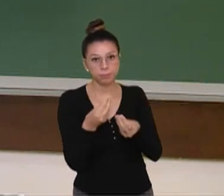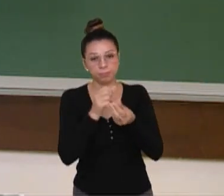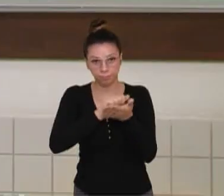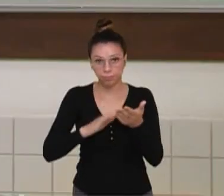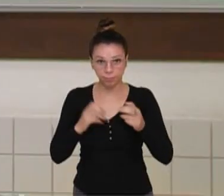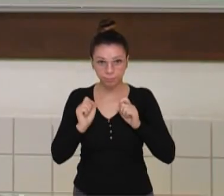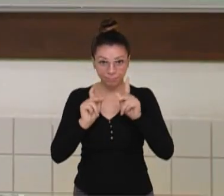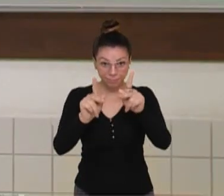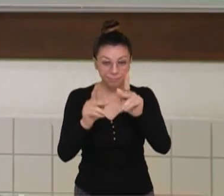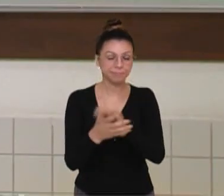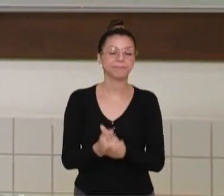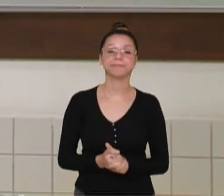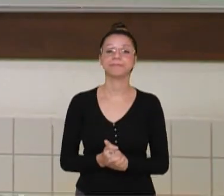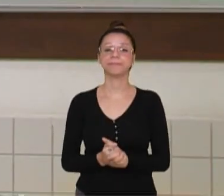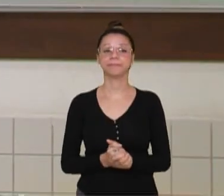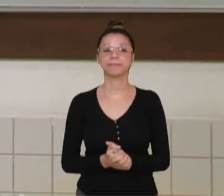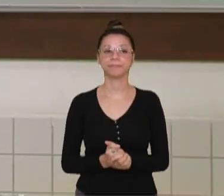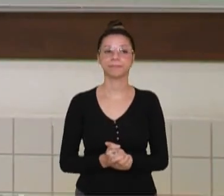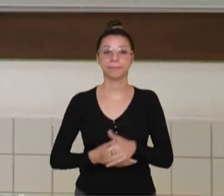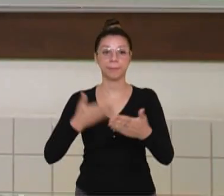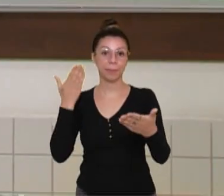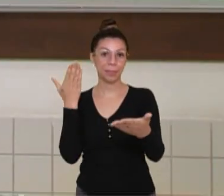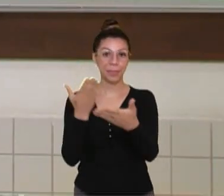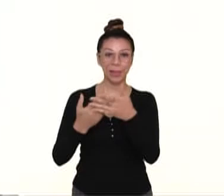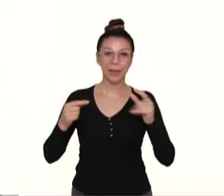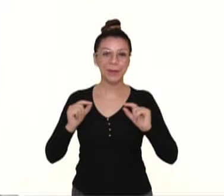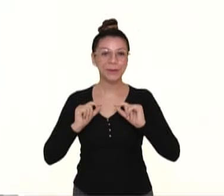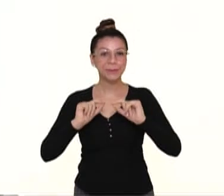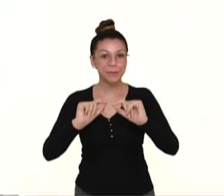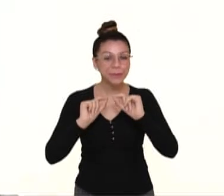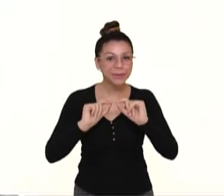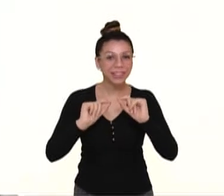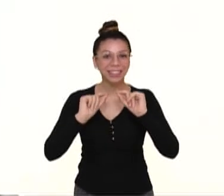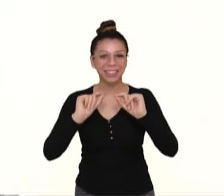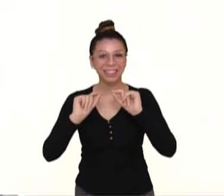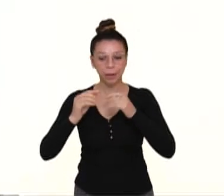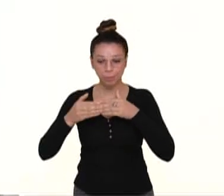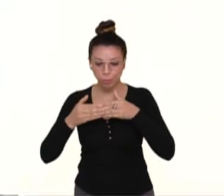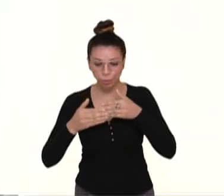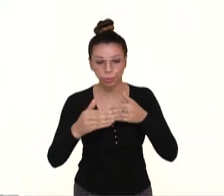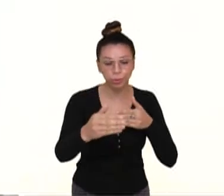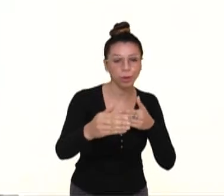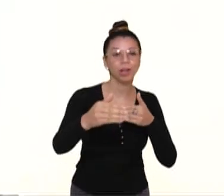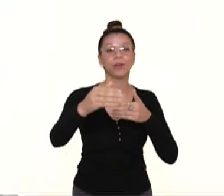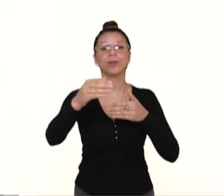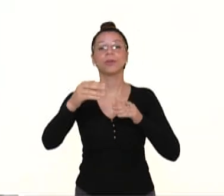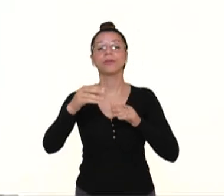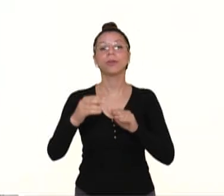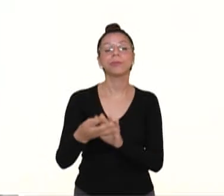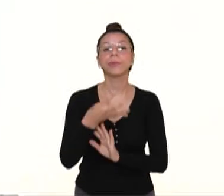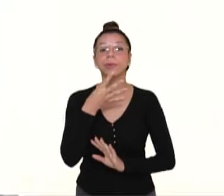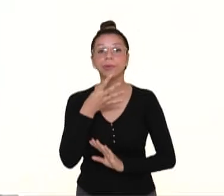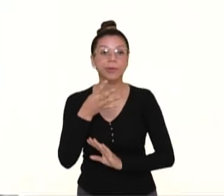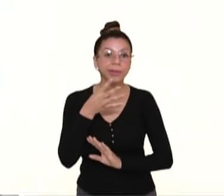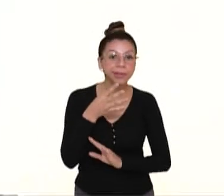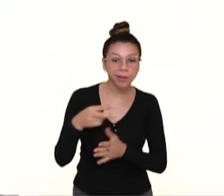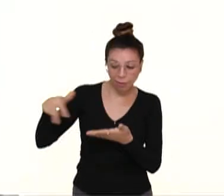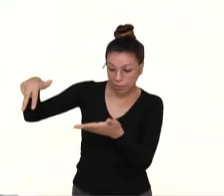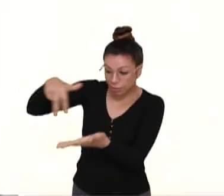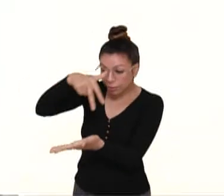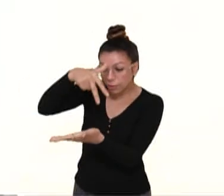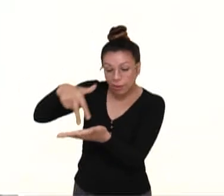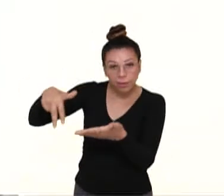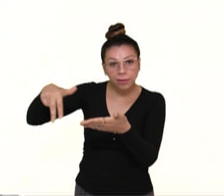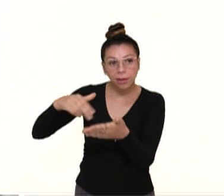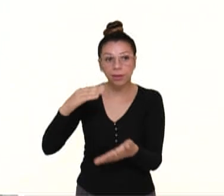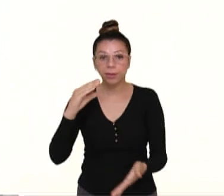ok? Então vamos lá. Na aula de hoje, nós vamos conhecer os passos da ciranda, tá bom? Então são